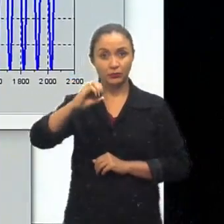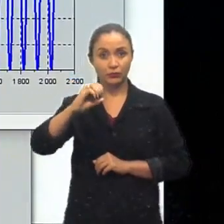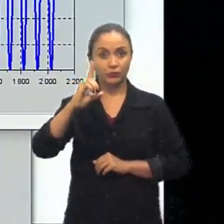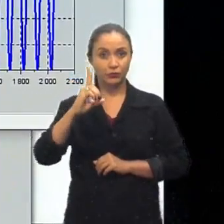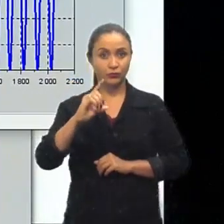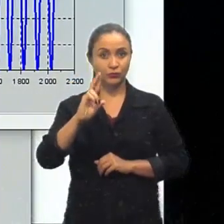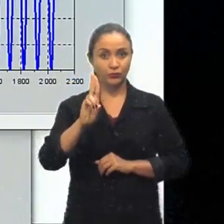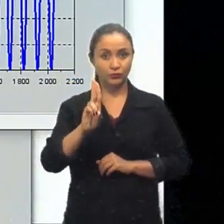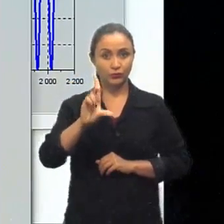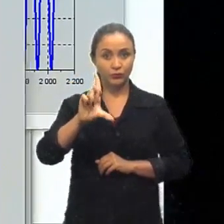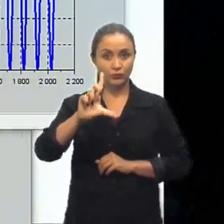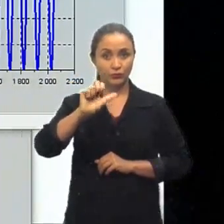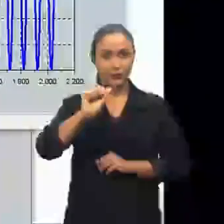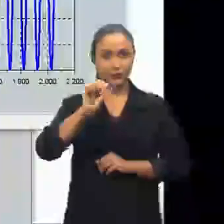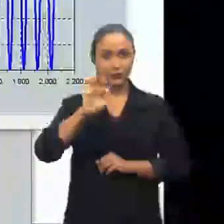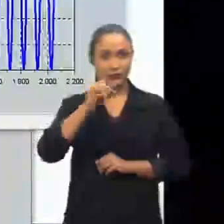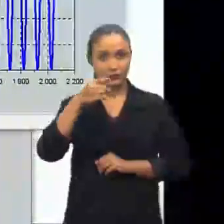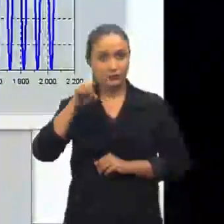PM,